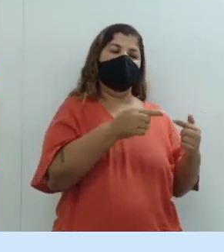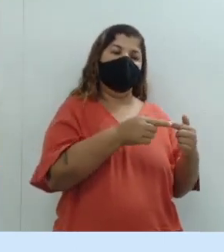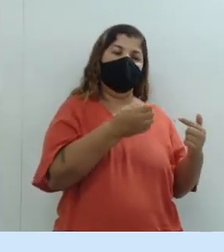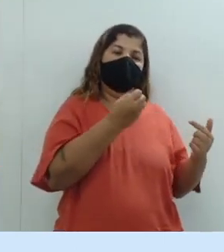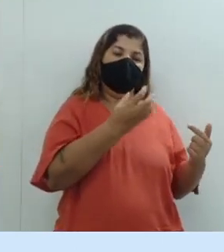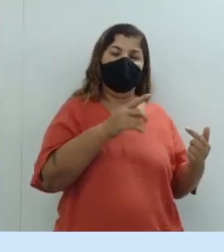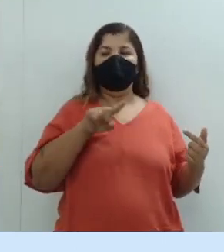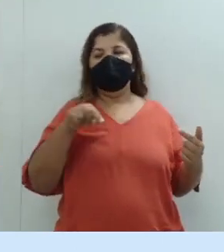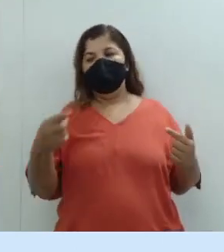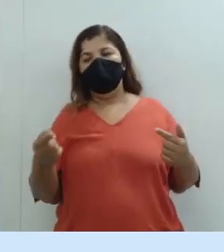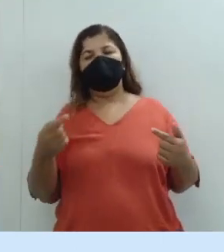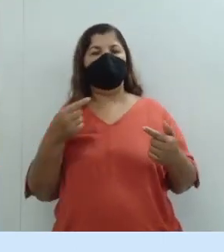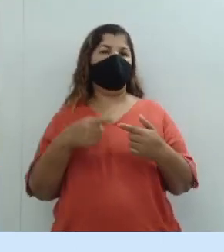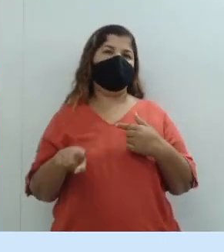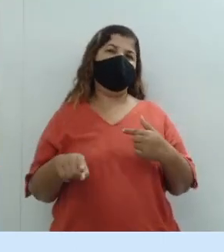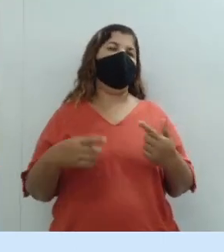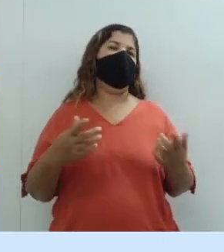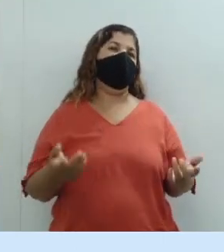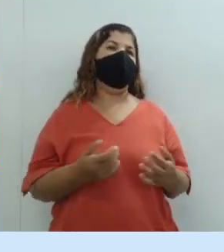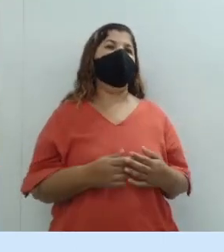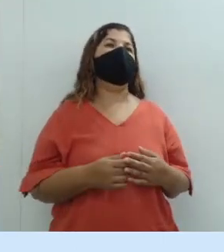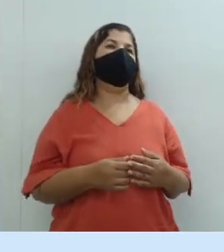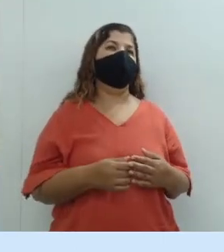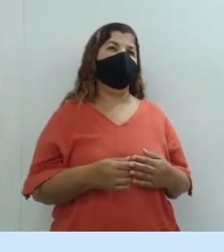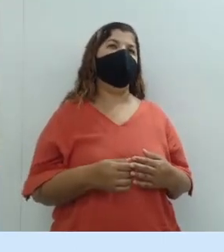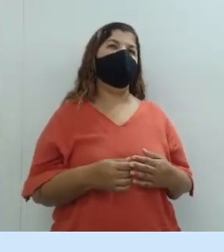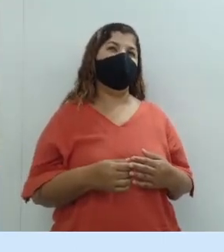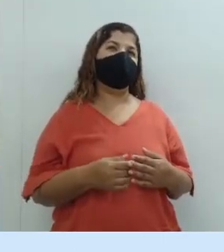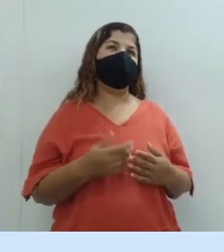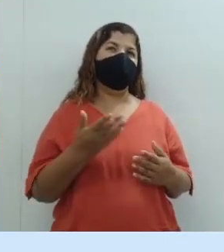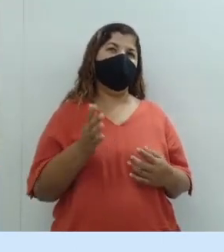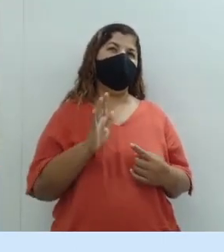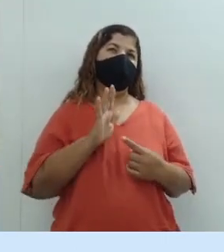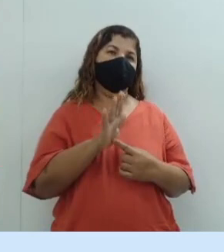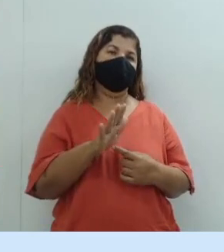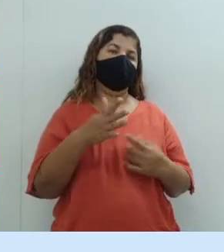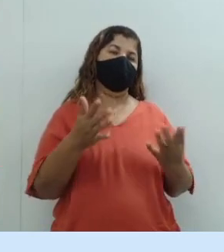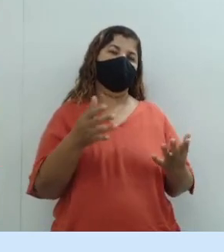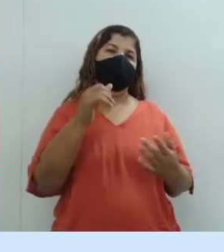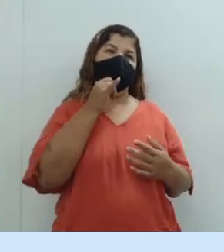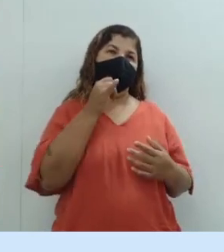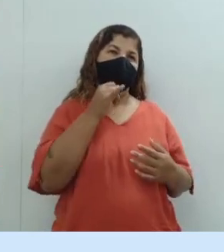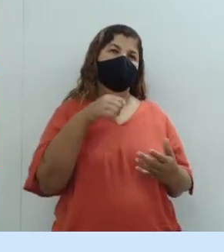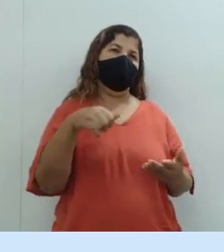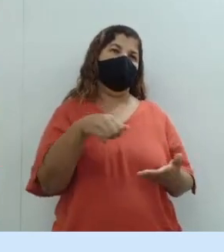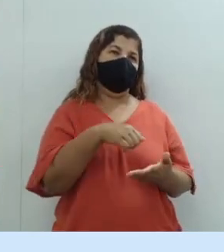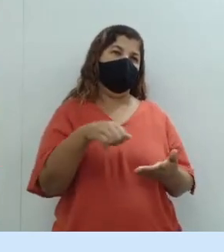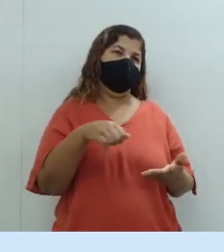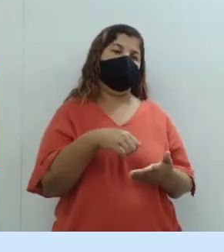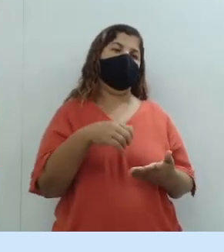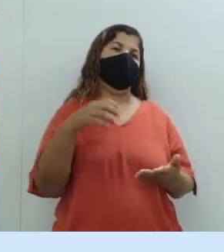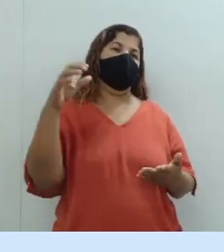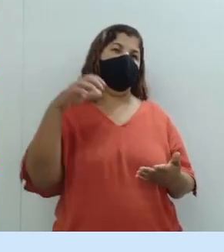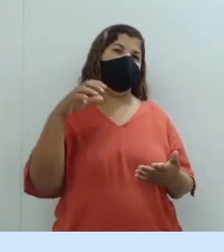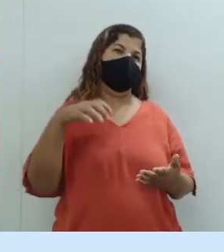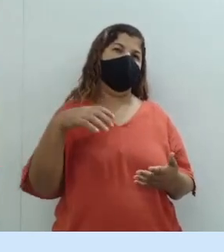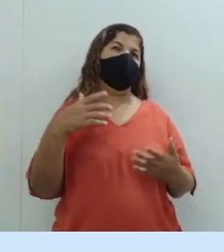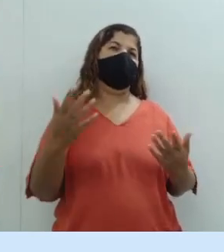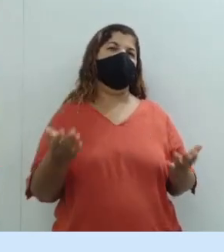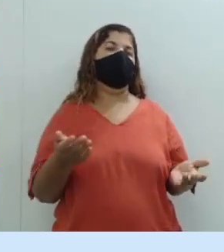equipamentos ele é não tão bom assim, né? Aí, como vocês estão vendo aí, são exemplos: ferro elétrico, chuveiro elétrico, fusíveis,